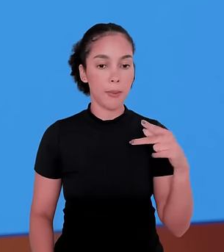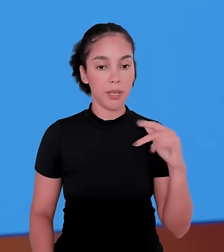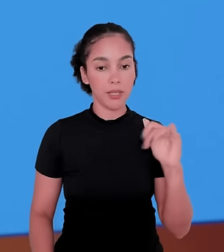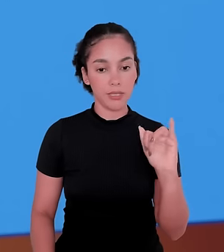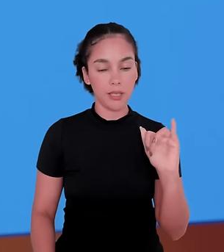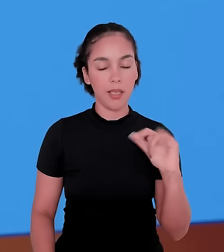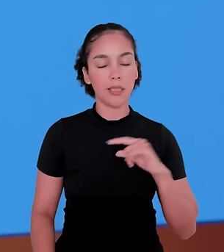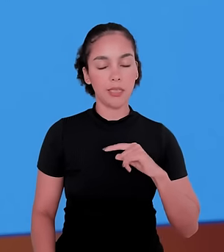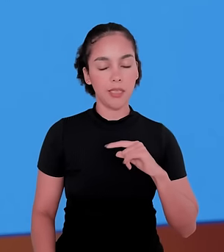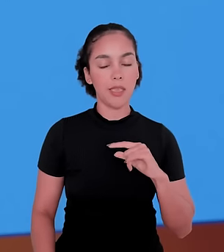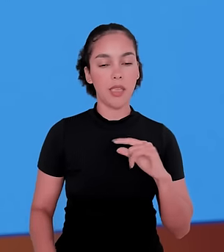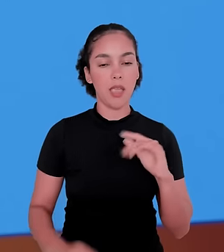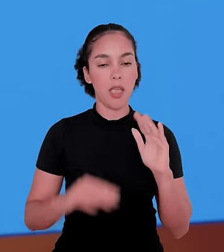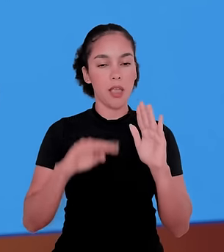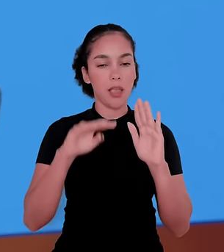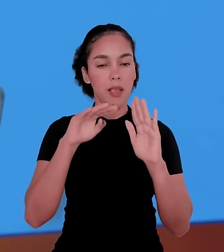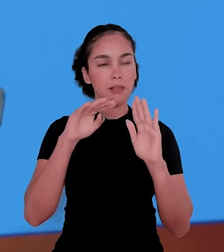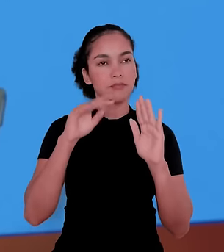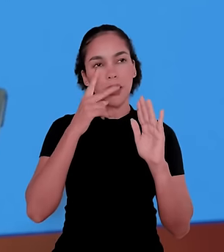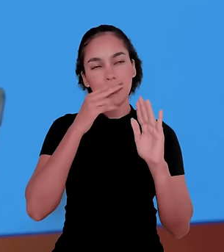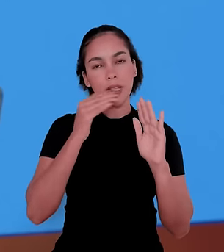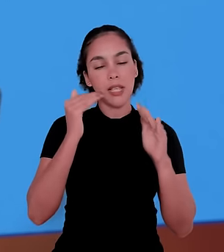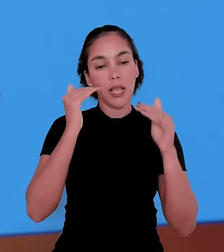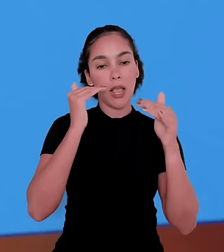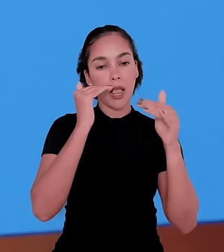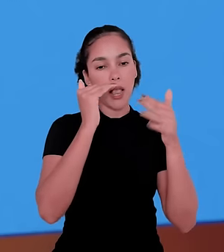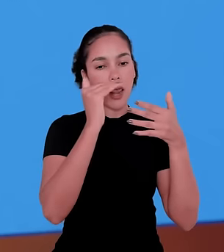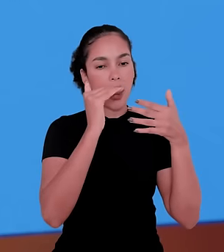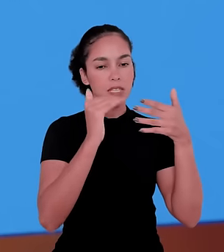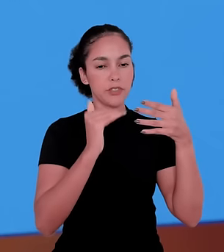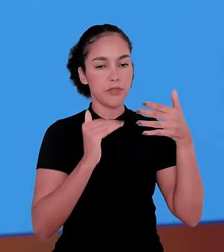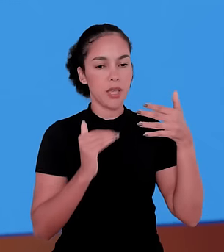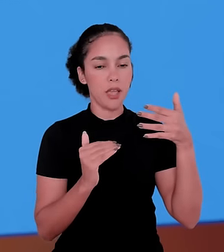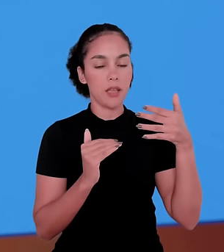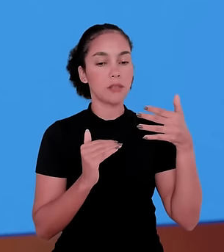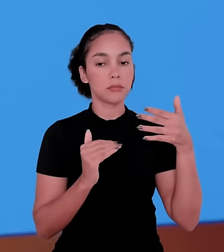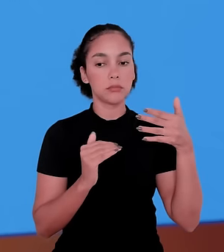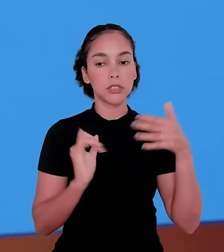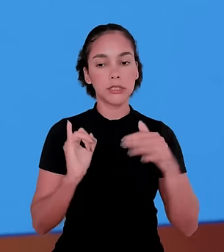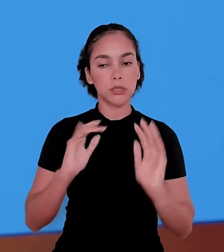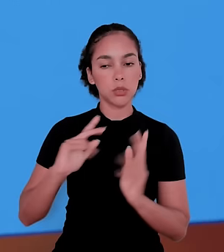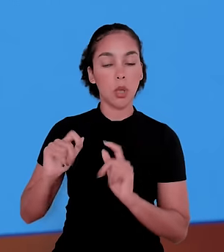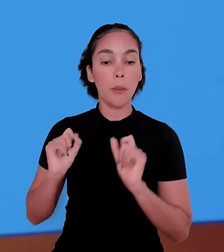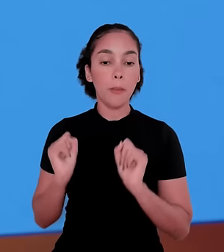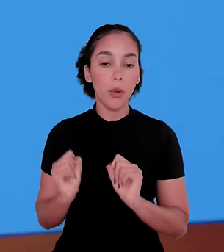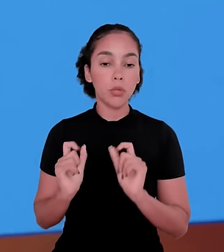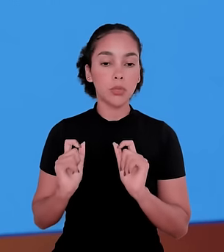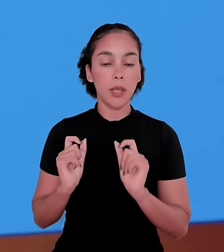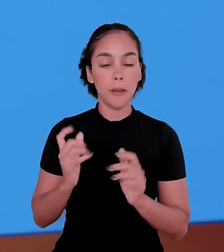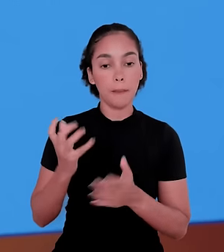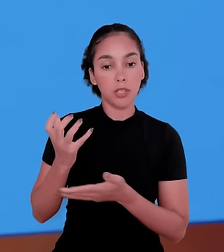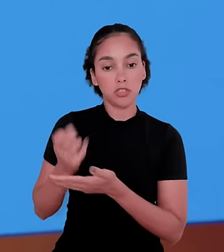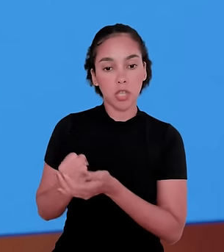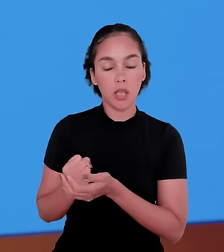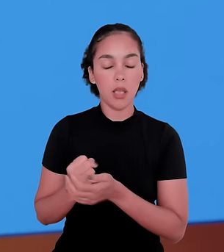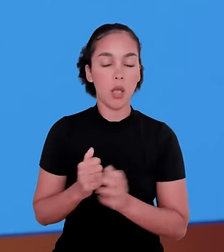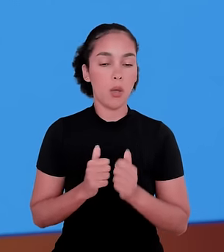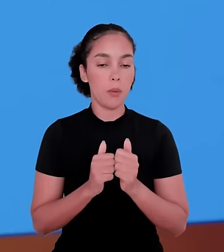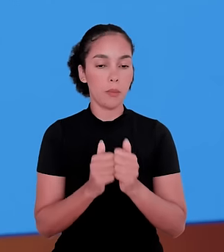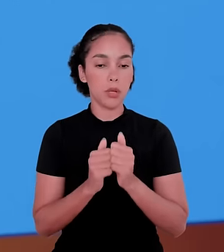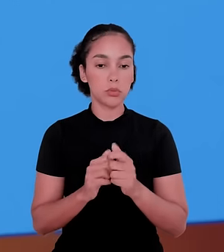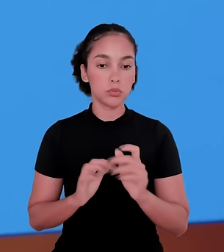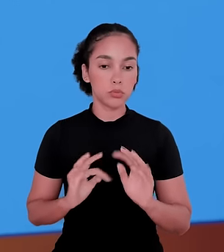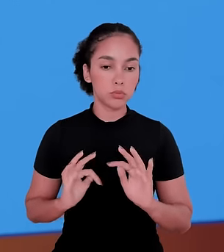Nice que ele é um um classificador internacional em que você pode baixar aquele arquivo e ir acompanhando